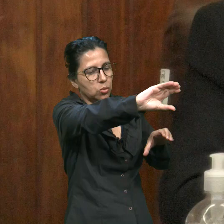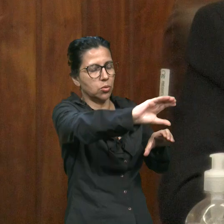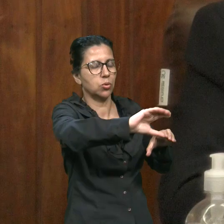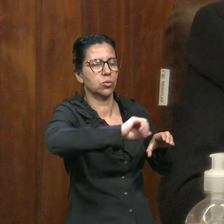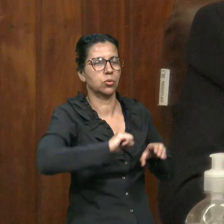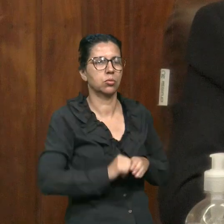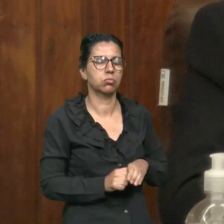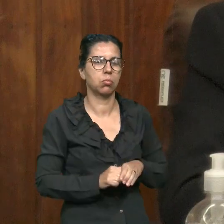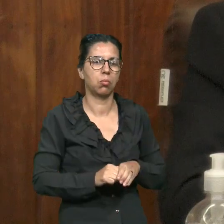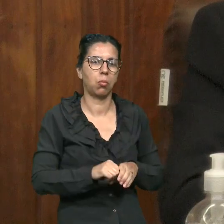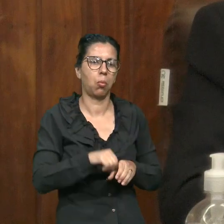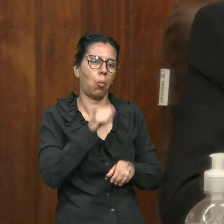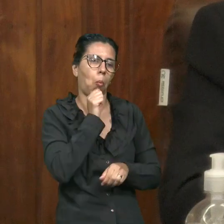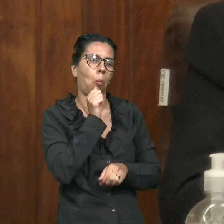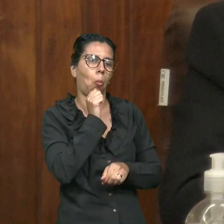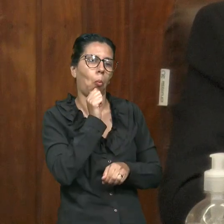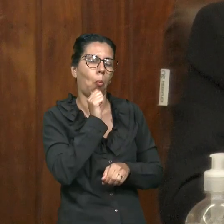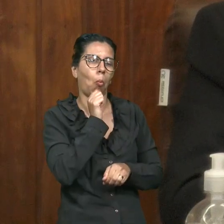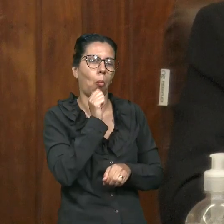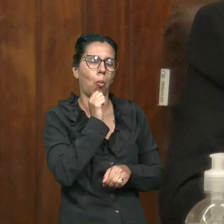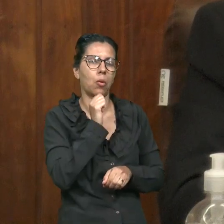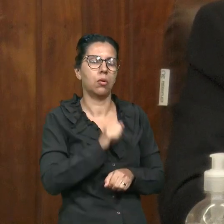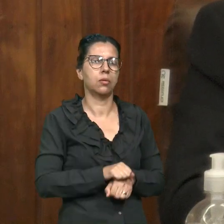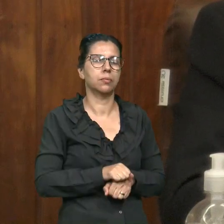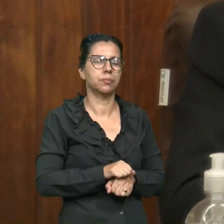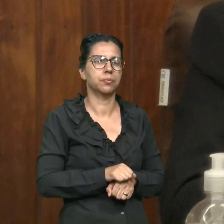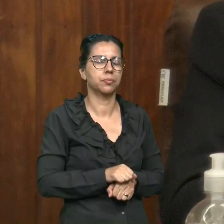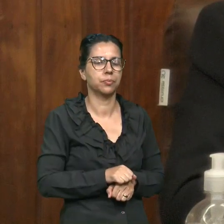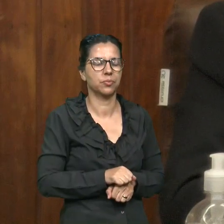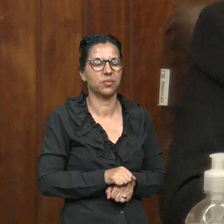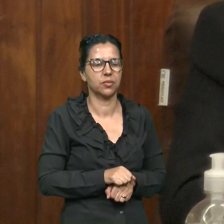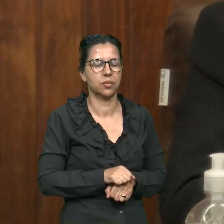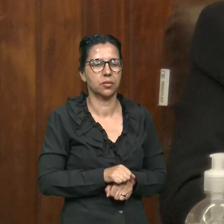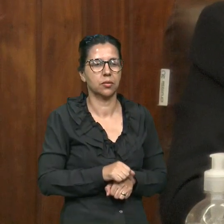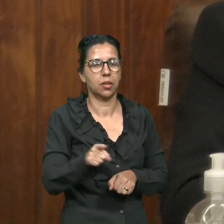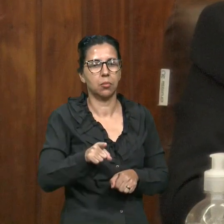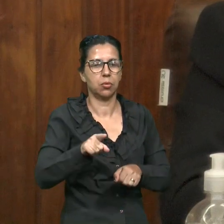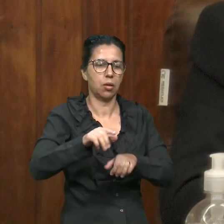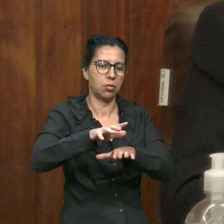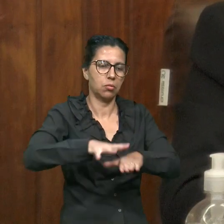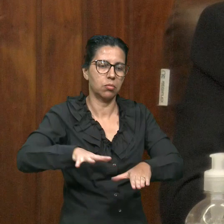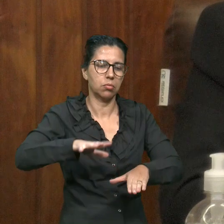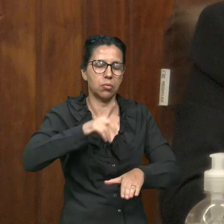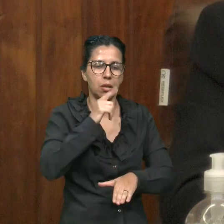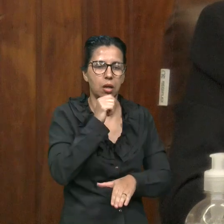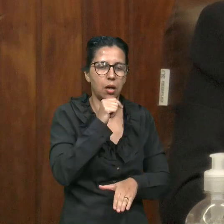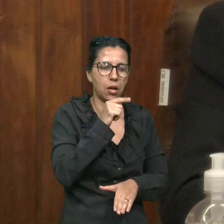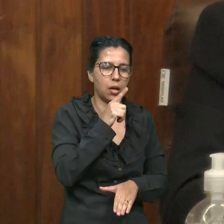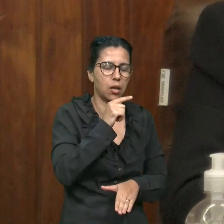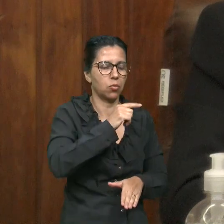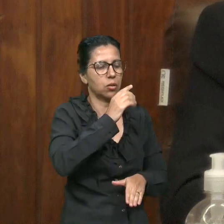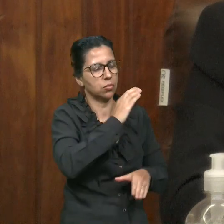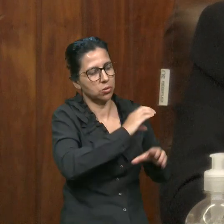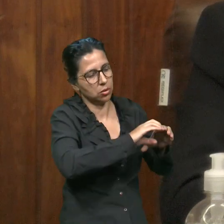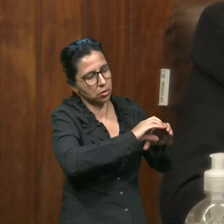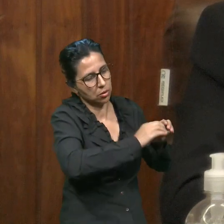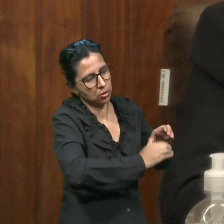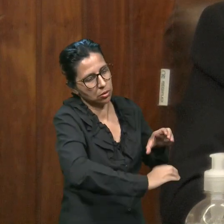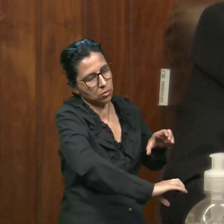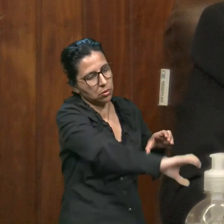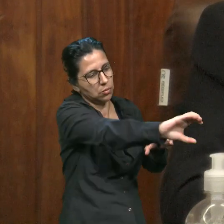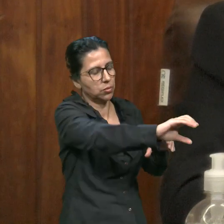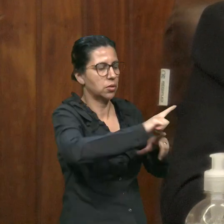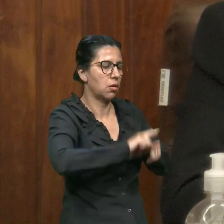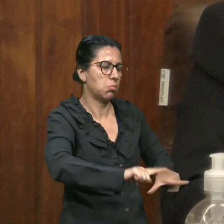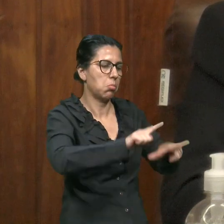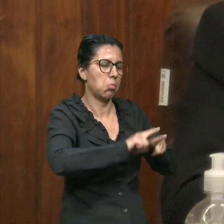é nulo, ou seja, zero de tratamento. O esgoto é lançado nas represas nas centros das cidades, apenas maquiagem eleitoreira.